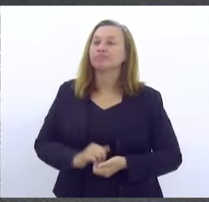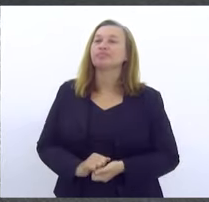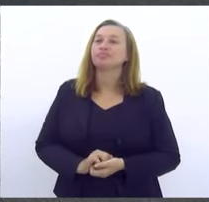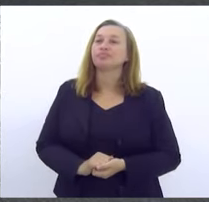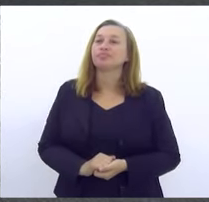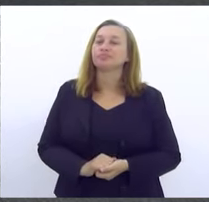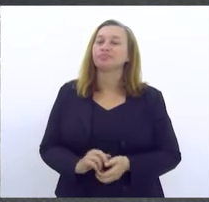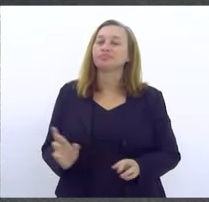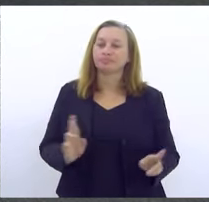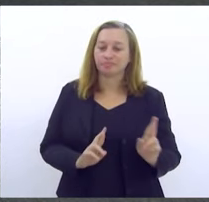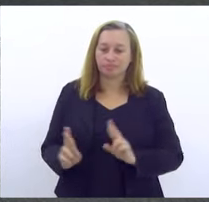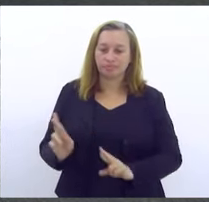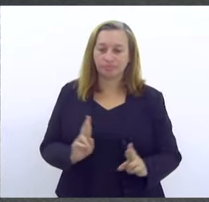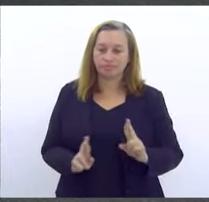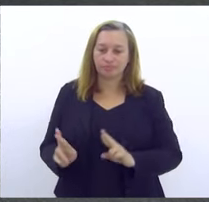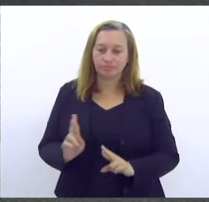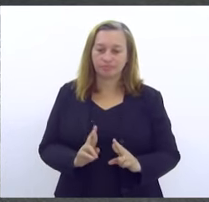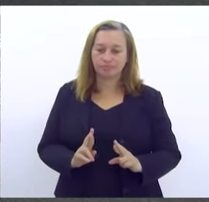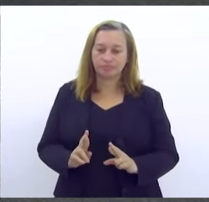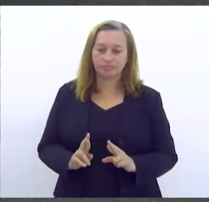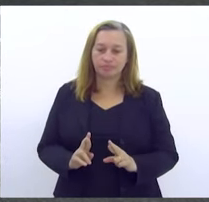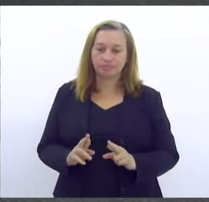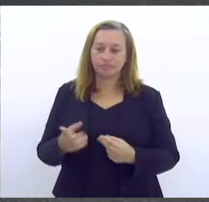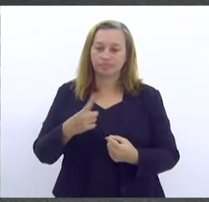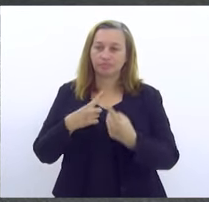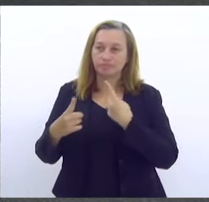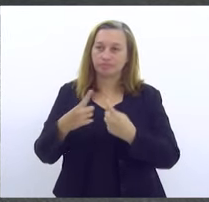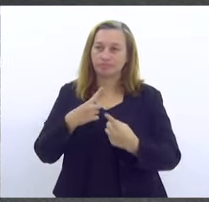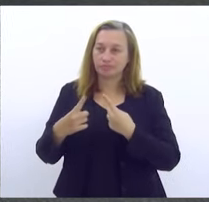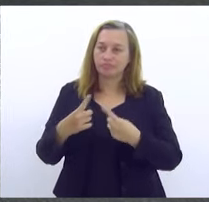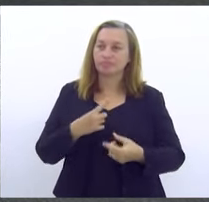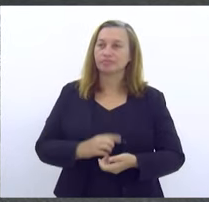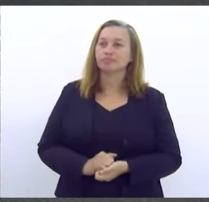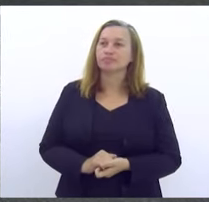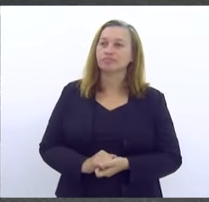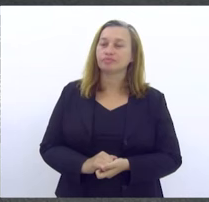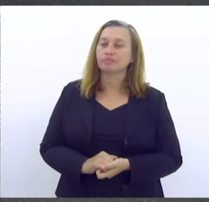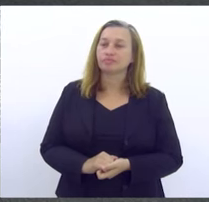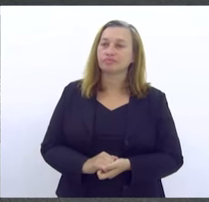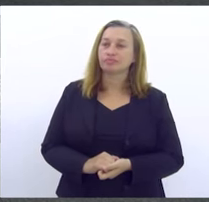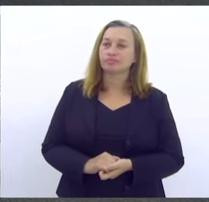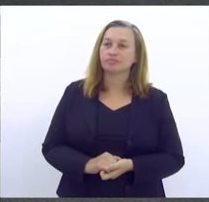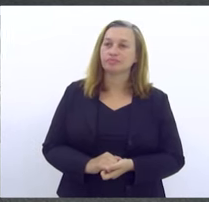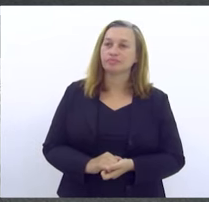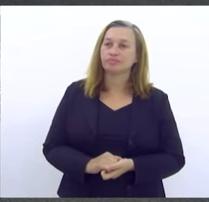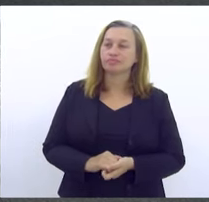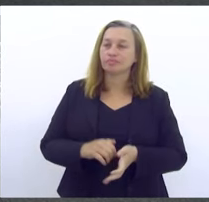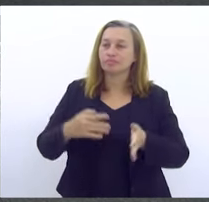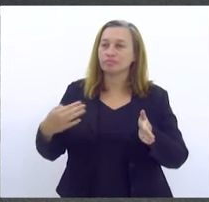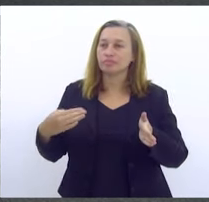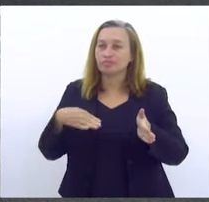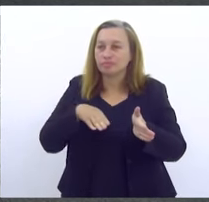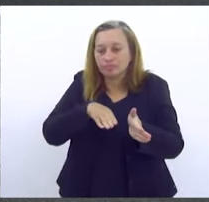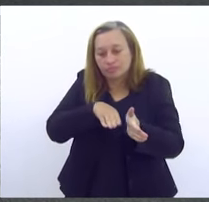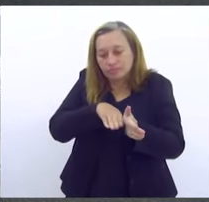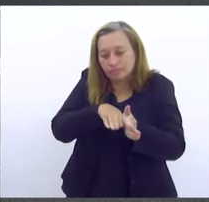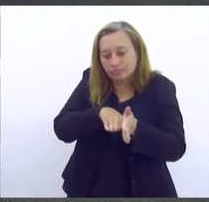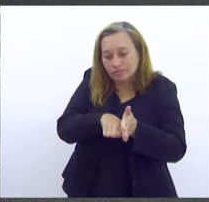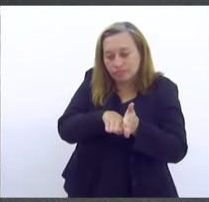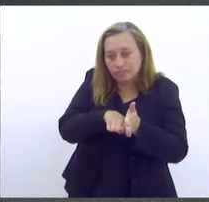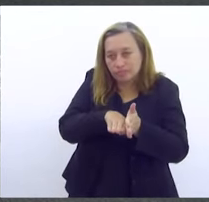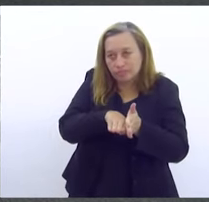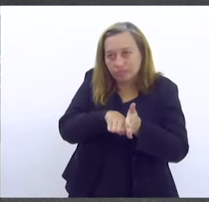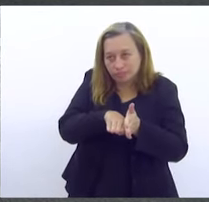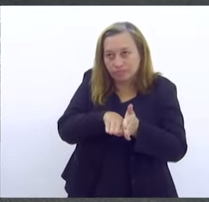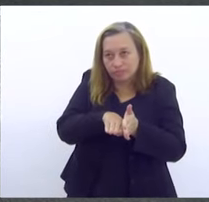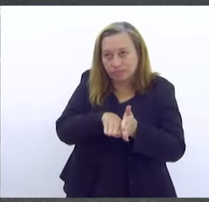com relação ao trânsito, né? À medida que os veículos parados em locais